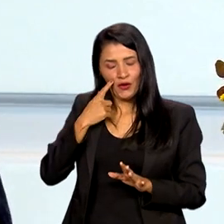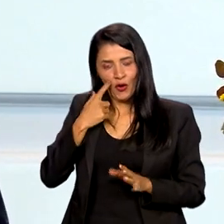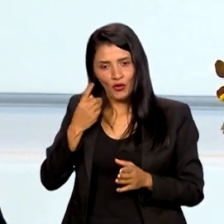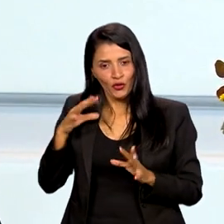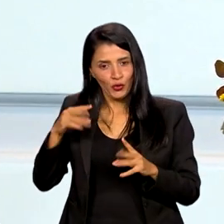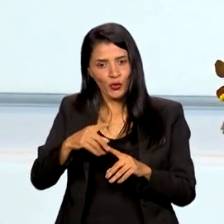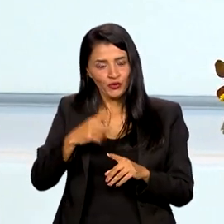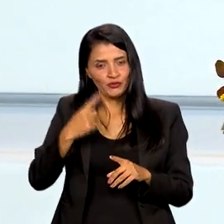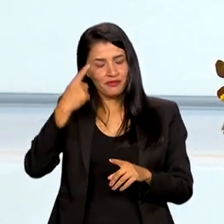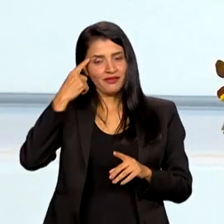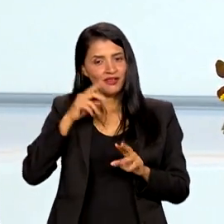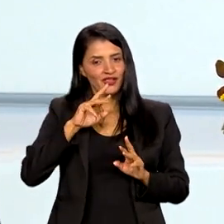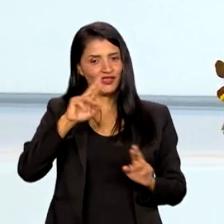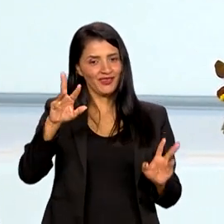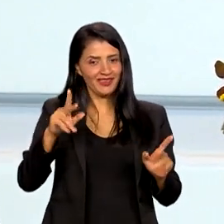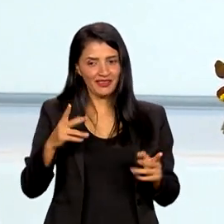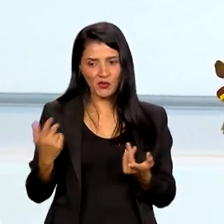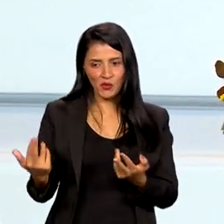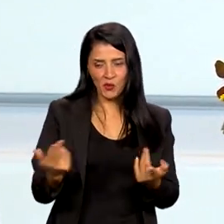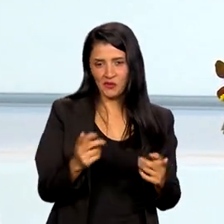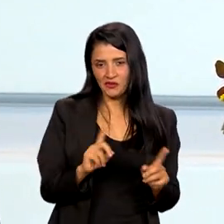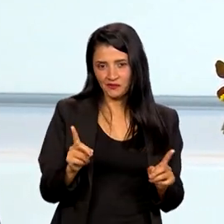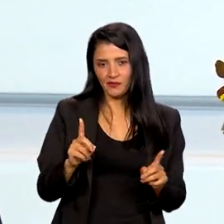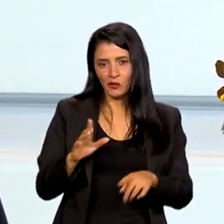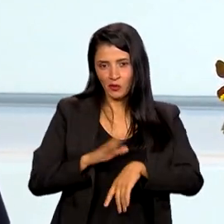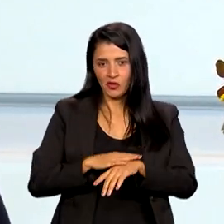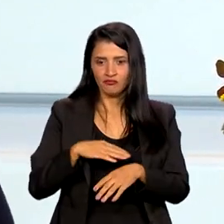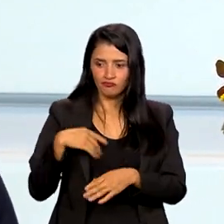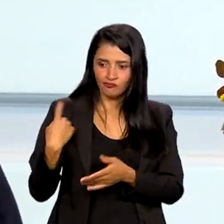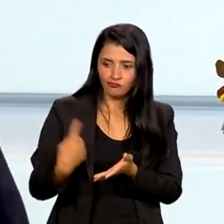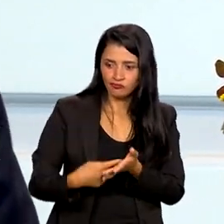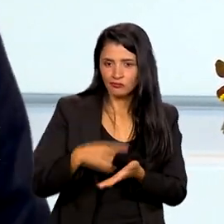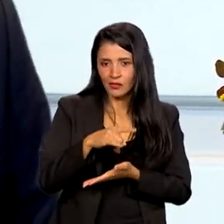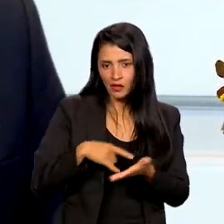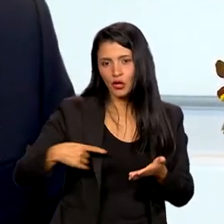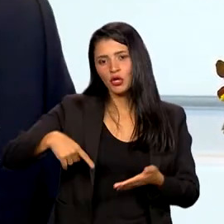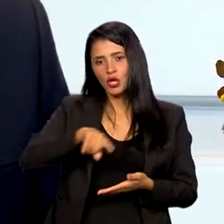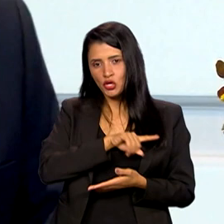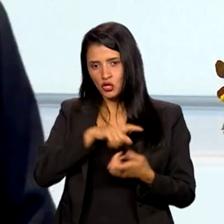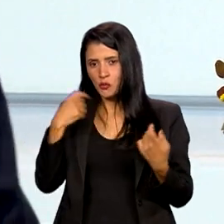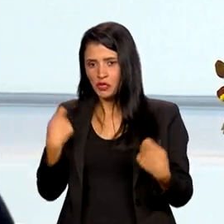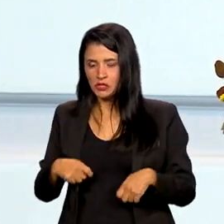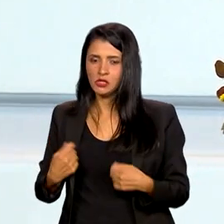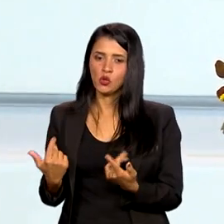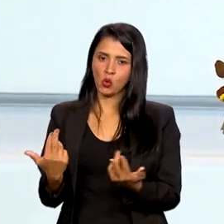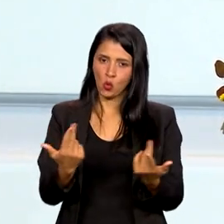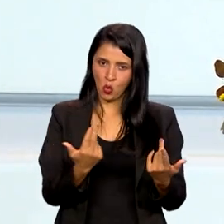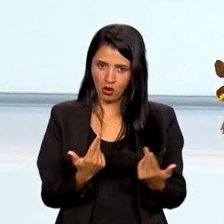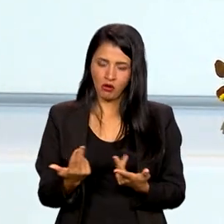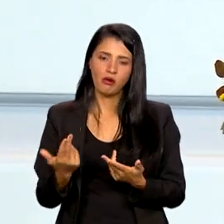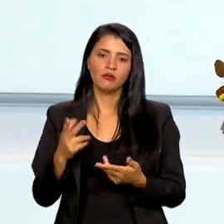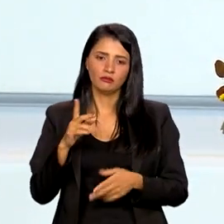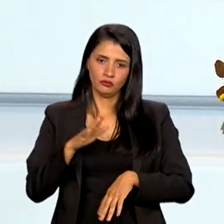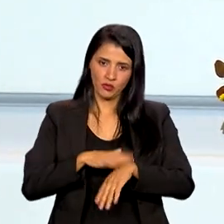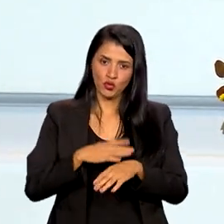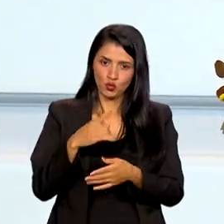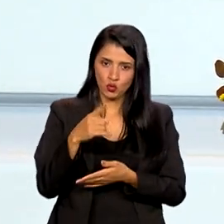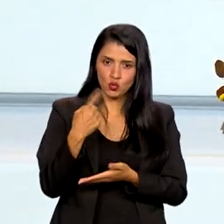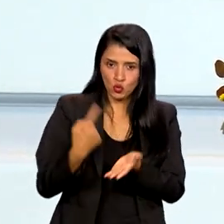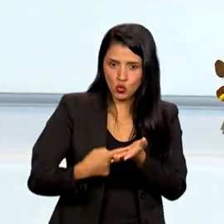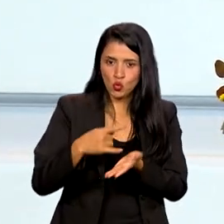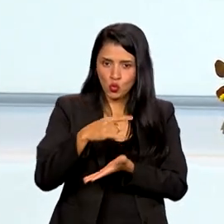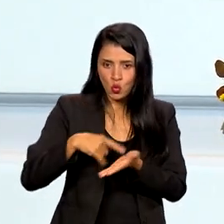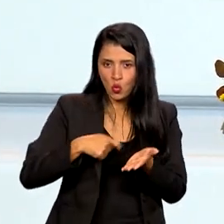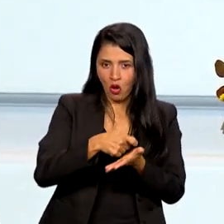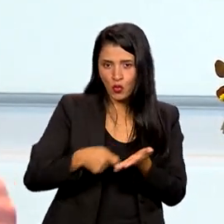Ninguém pensa exatamente igual. Na hora de fechar o acordo é que nós devemos pensar igual, né? Em torno do acordo é que vamos pensar igual. Neste momento,